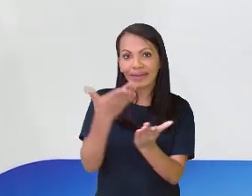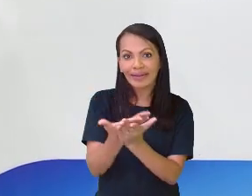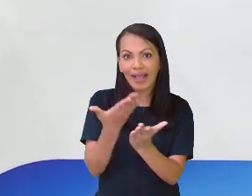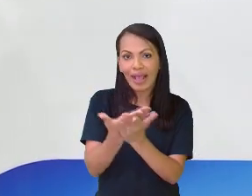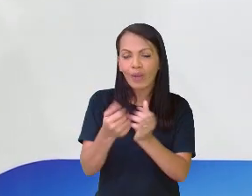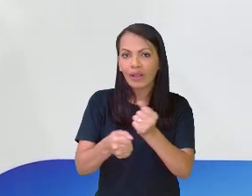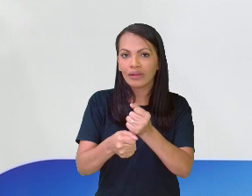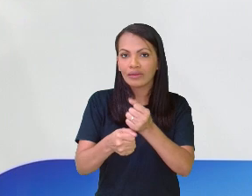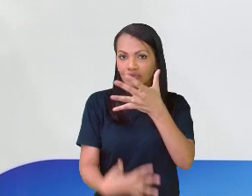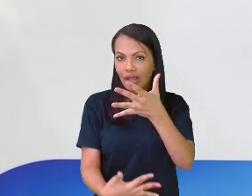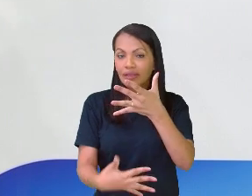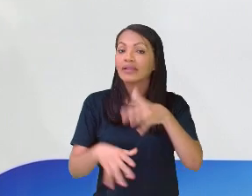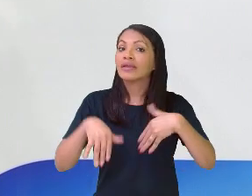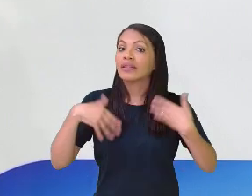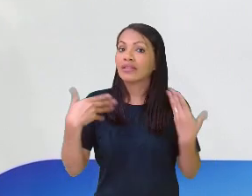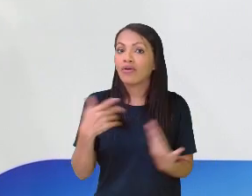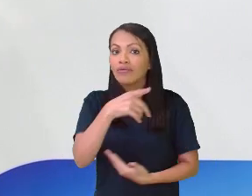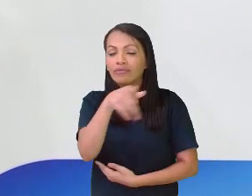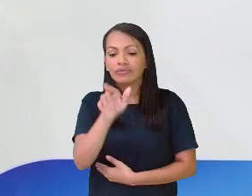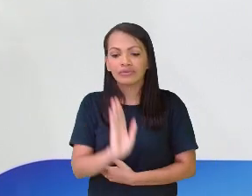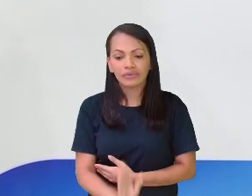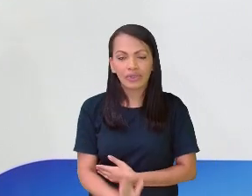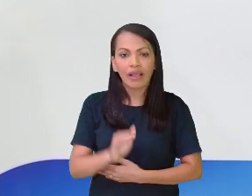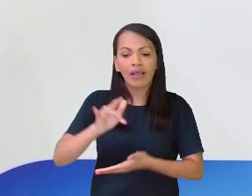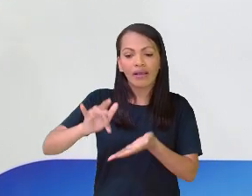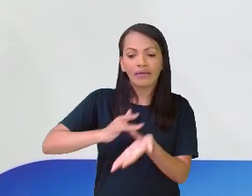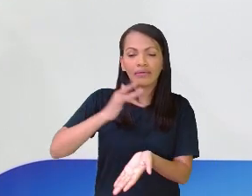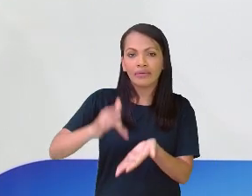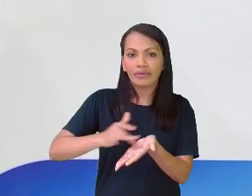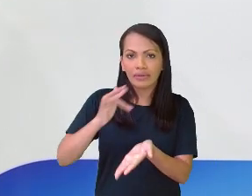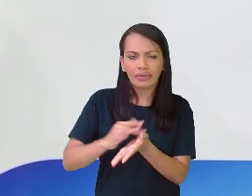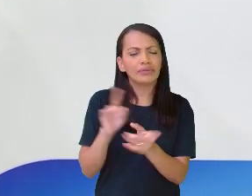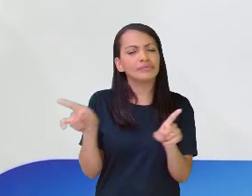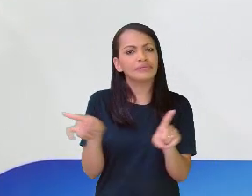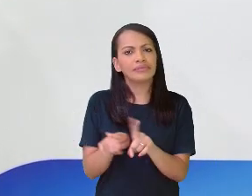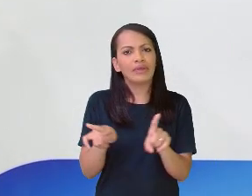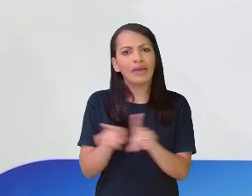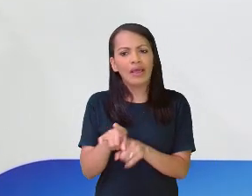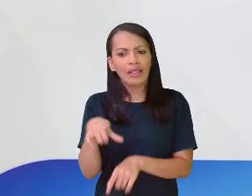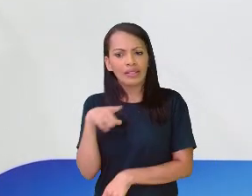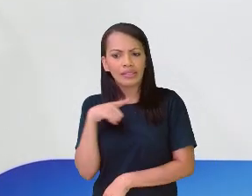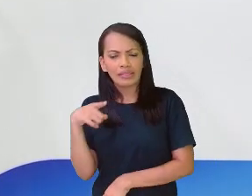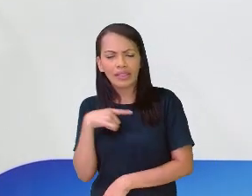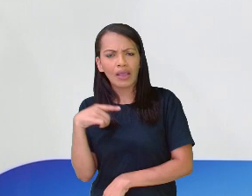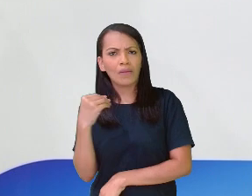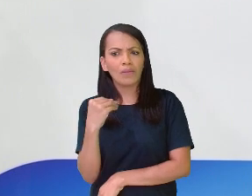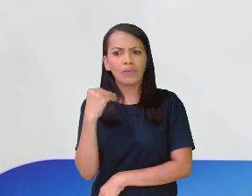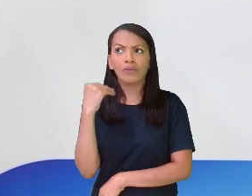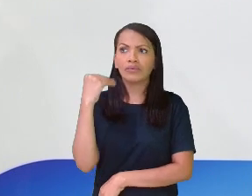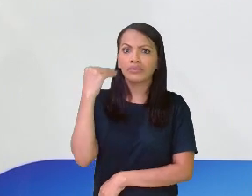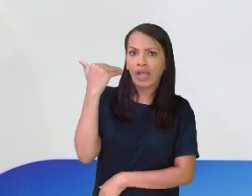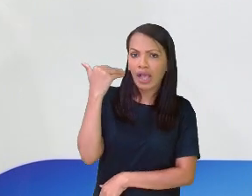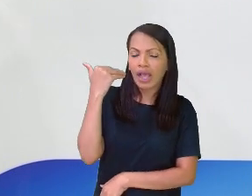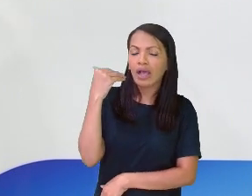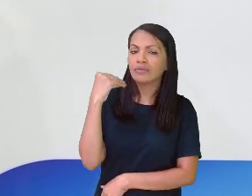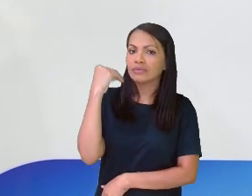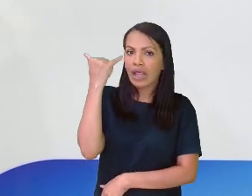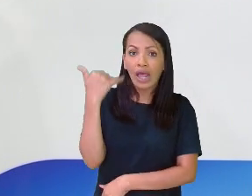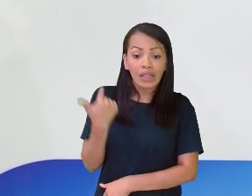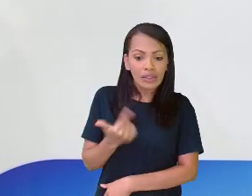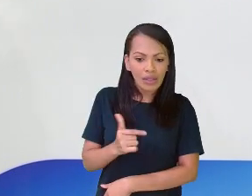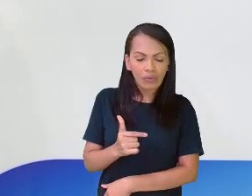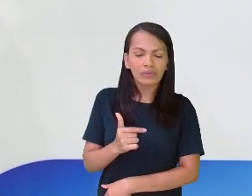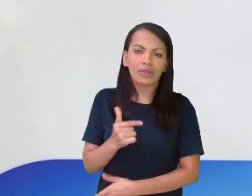chat. Então, se você já está aí com o seu tablet, ou se você tem um smartphone e ainda não tem o